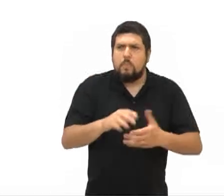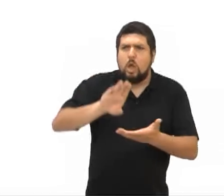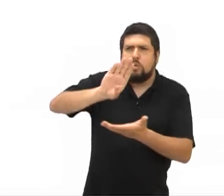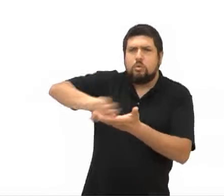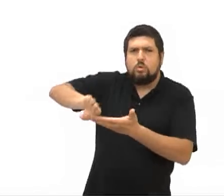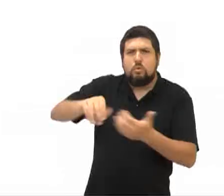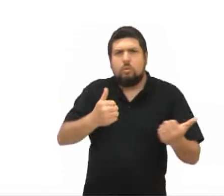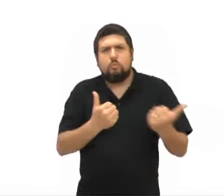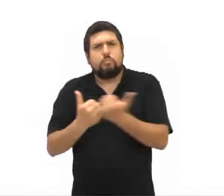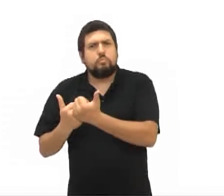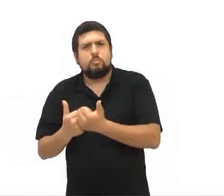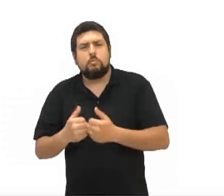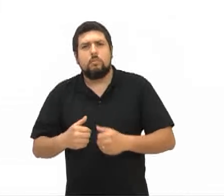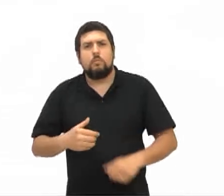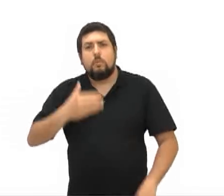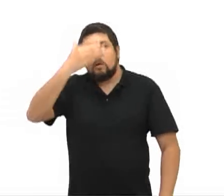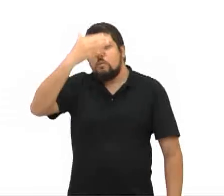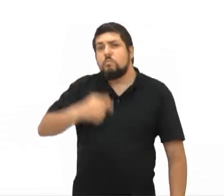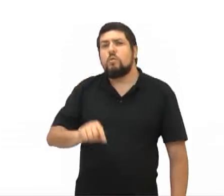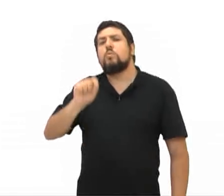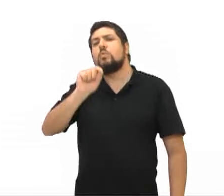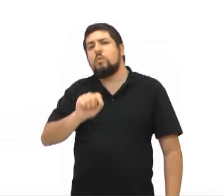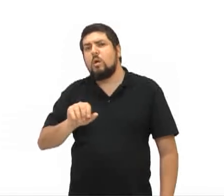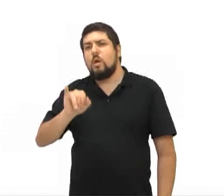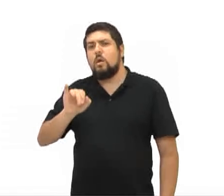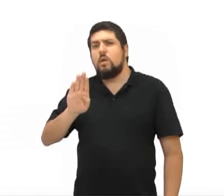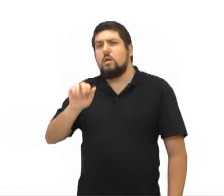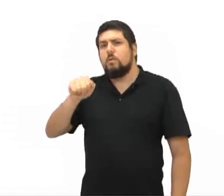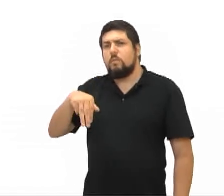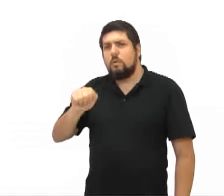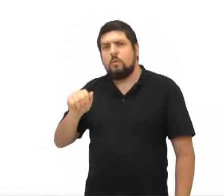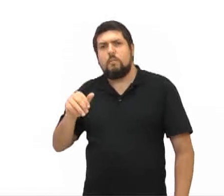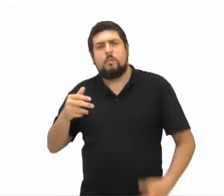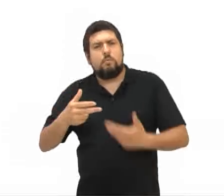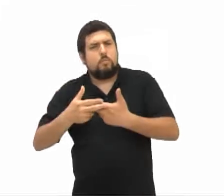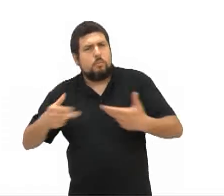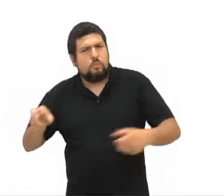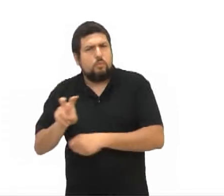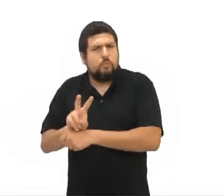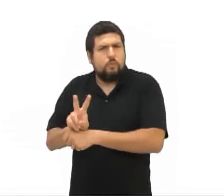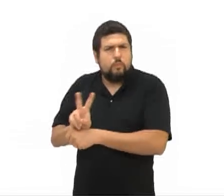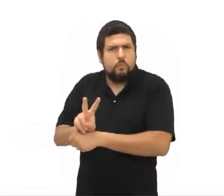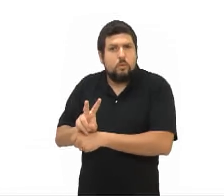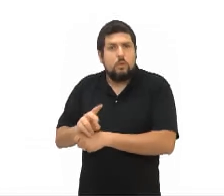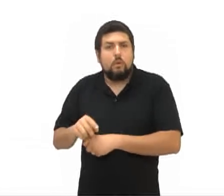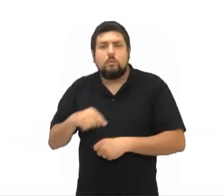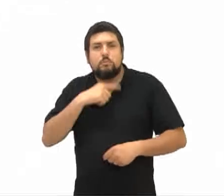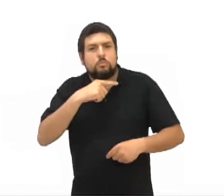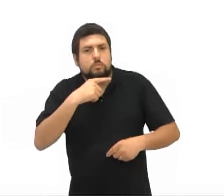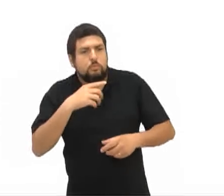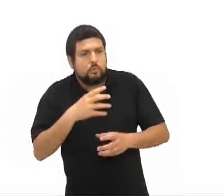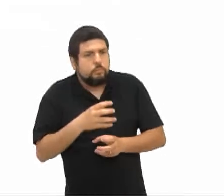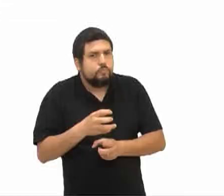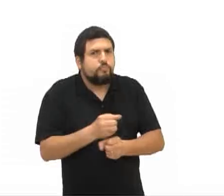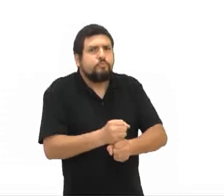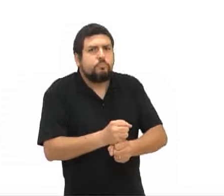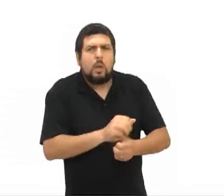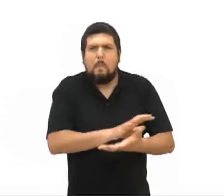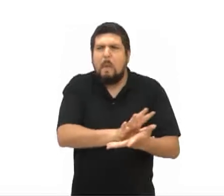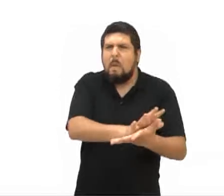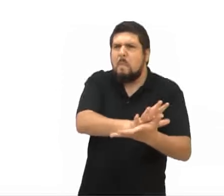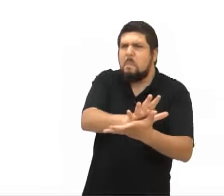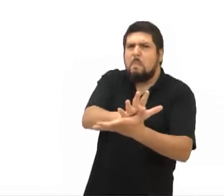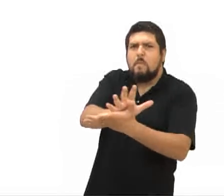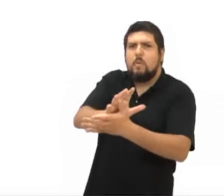que evidencia que os órgãos de fiscalização não estão conseguindo conter o fluxo acelerado de desmatamento, destoca